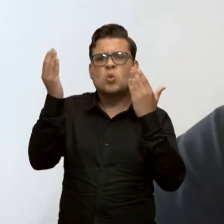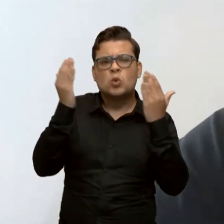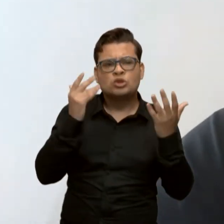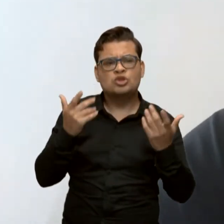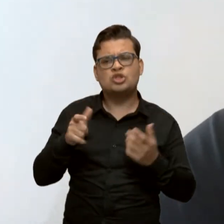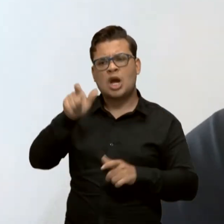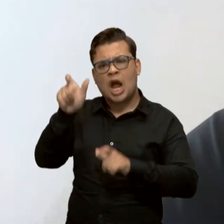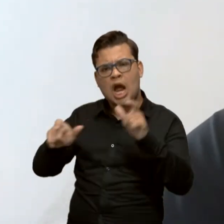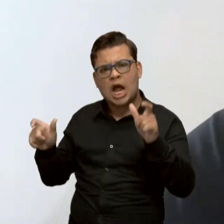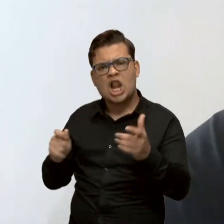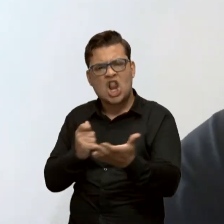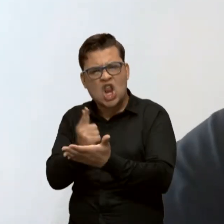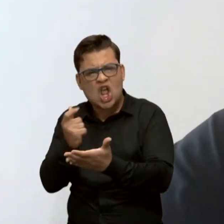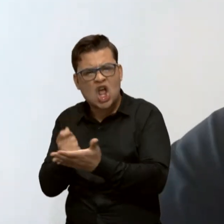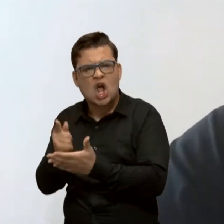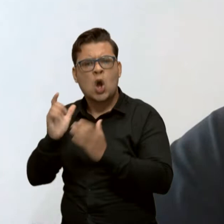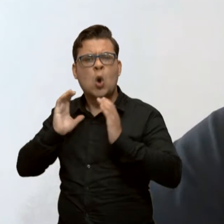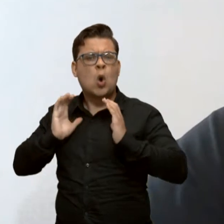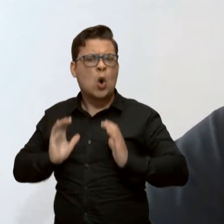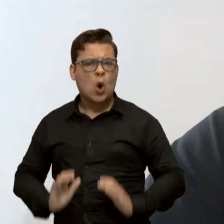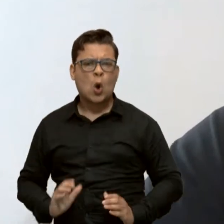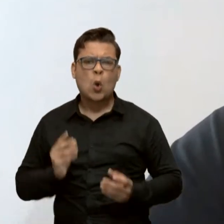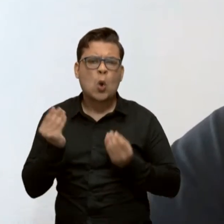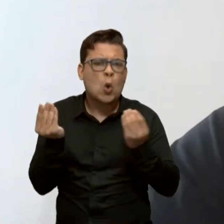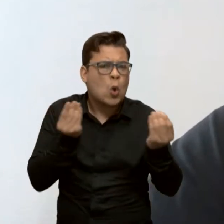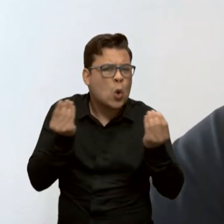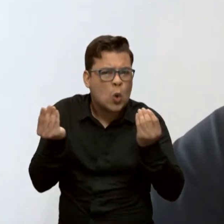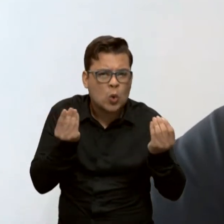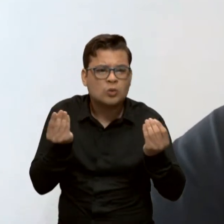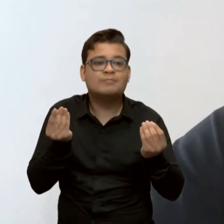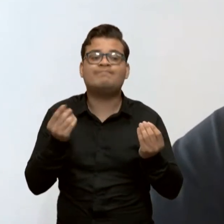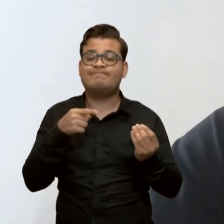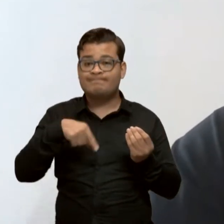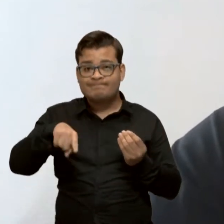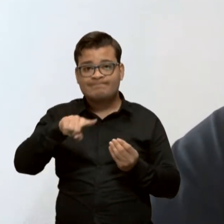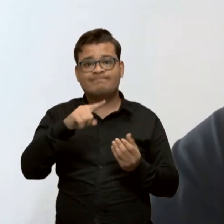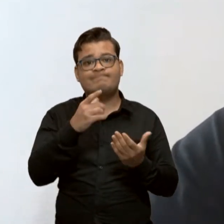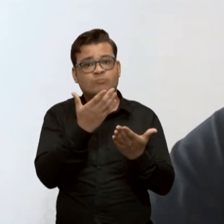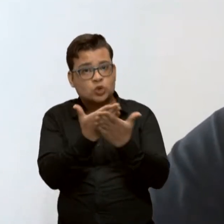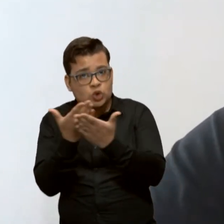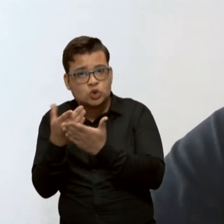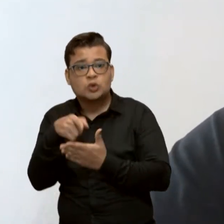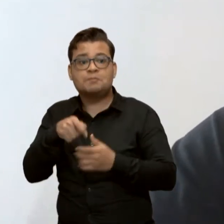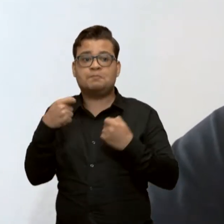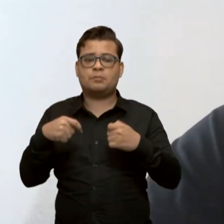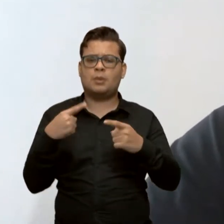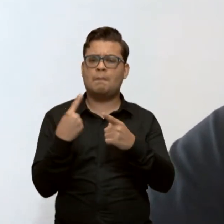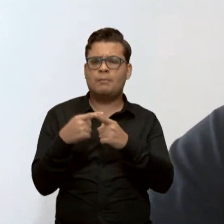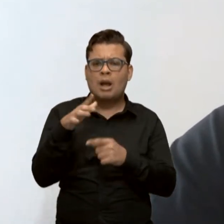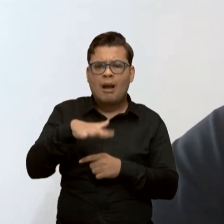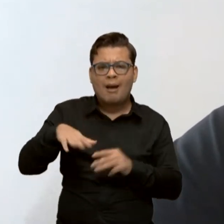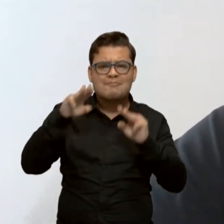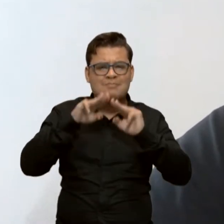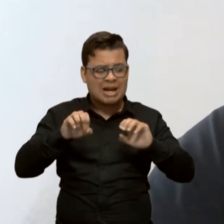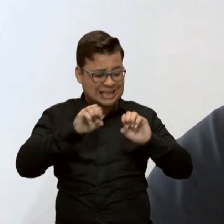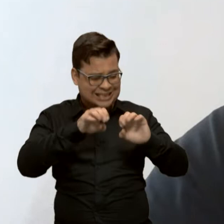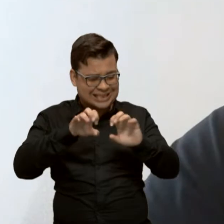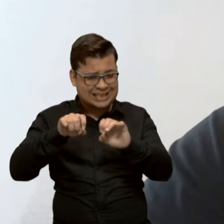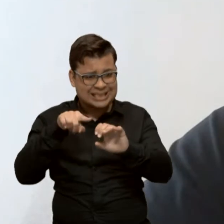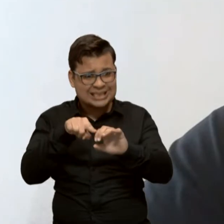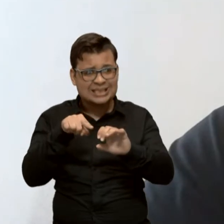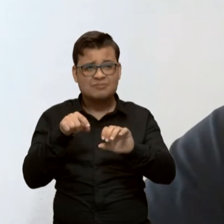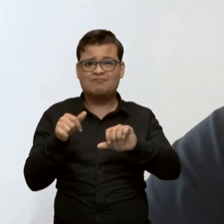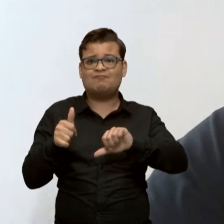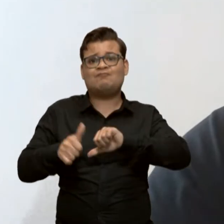Eu preciso destacar isso, acho que isso é muito relevante, porque o ensino de marketing ele está mudando. Alguns